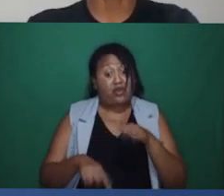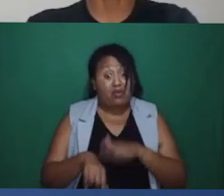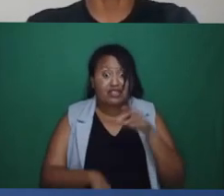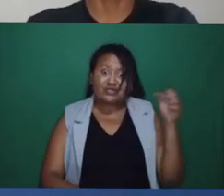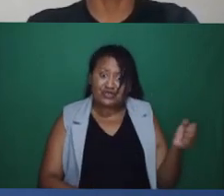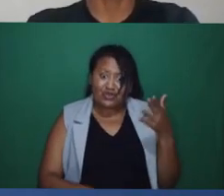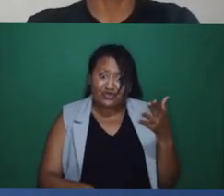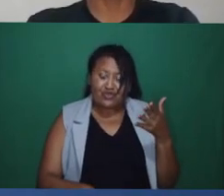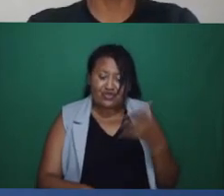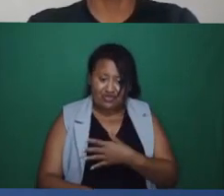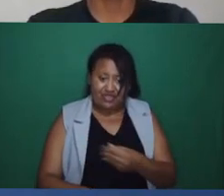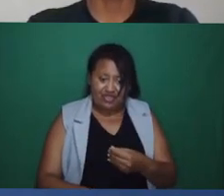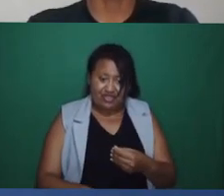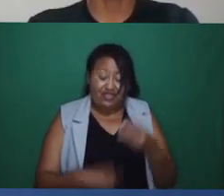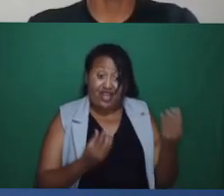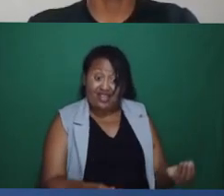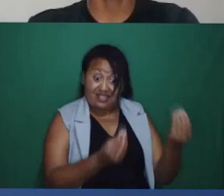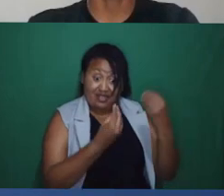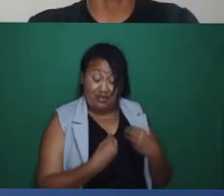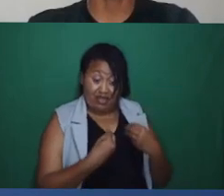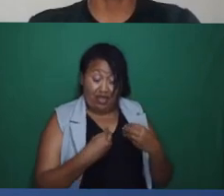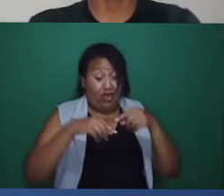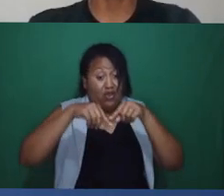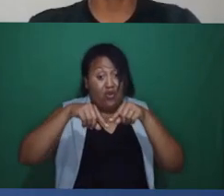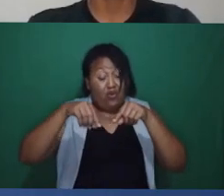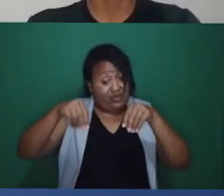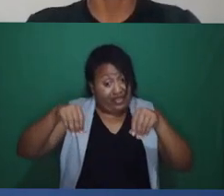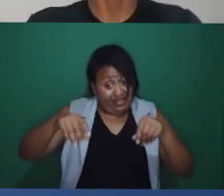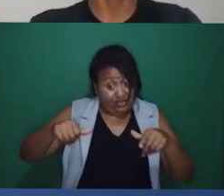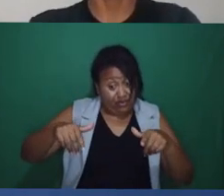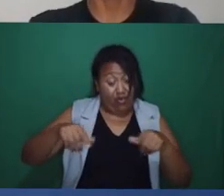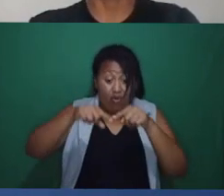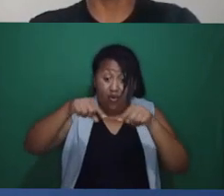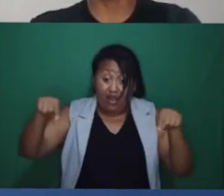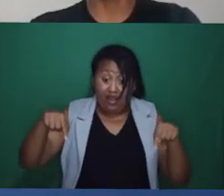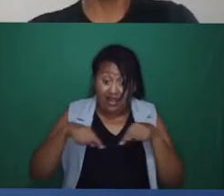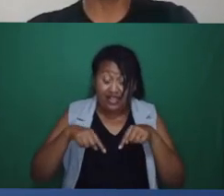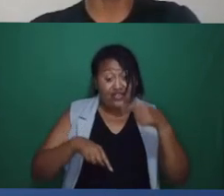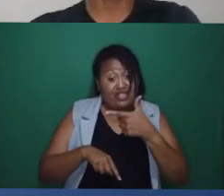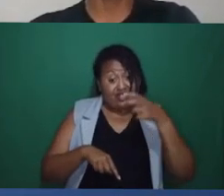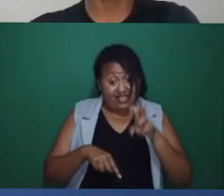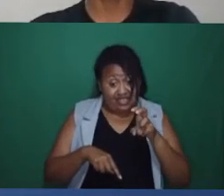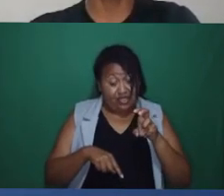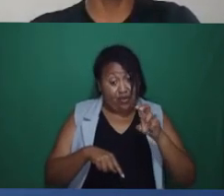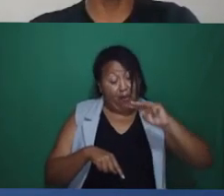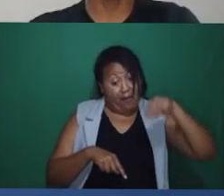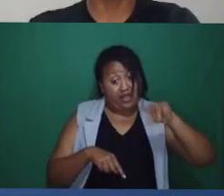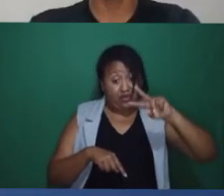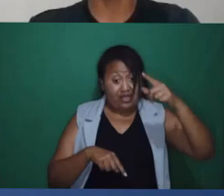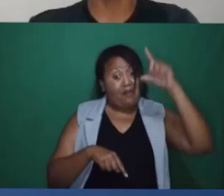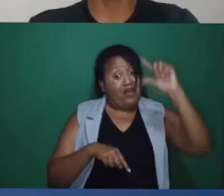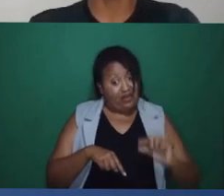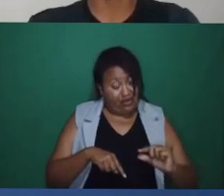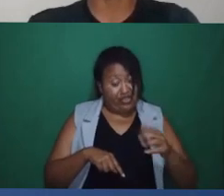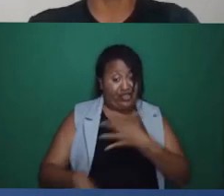ele vai receber um terreno com uma área 25 metros quadrados menor que o filho mais velho